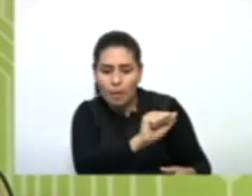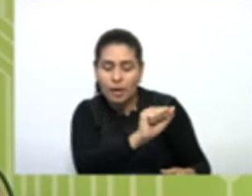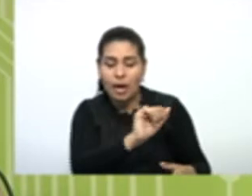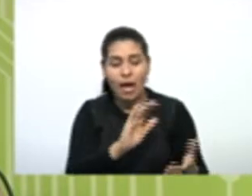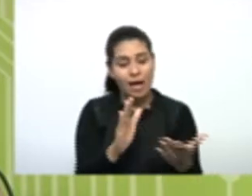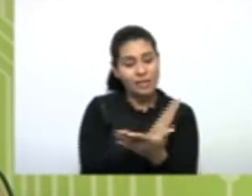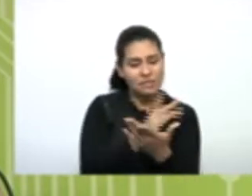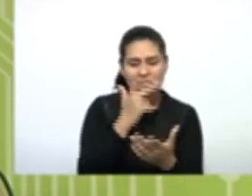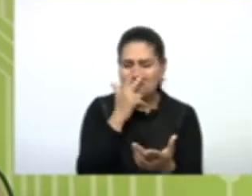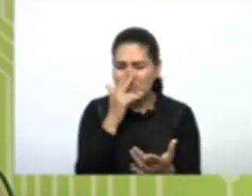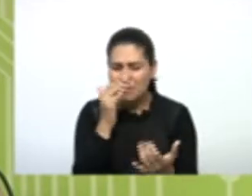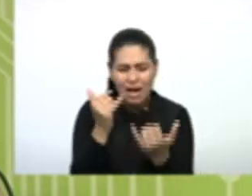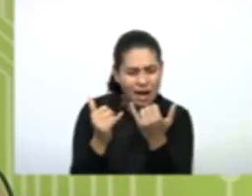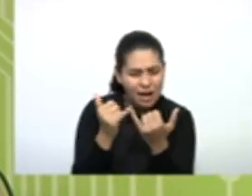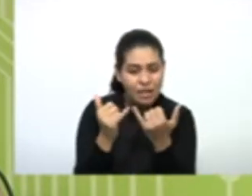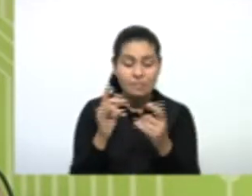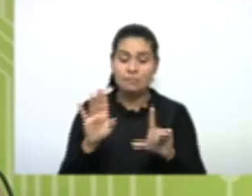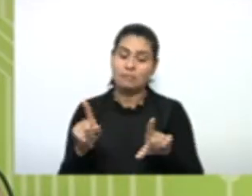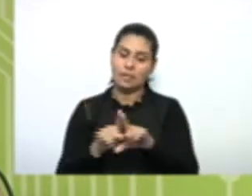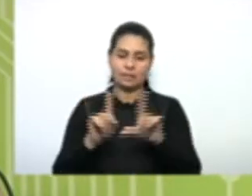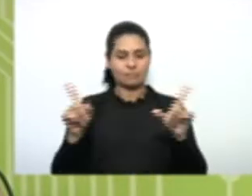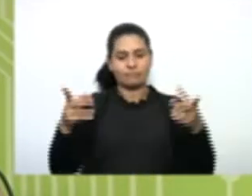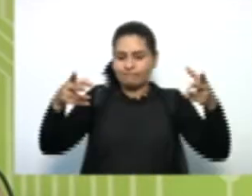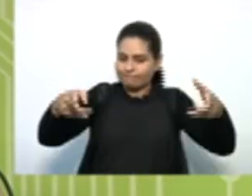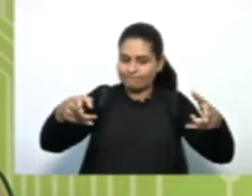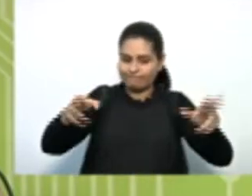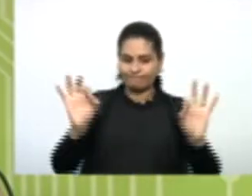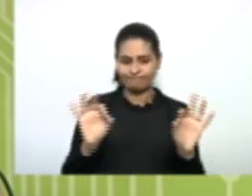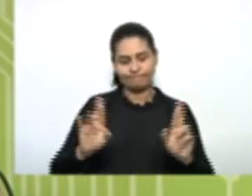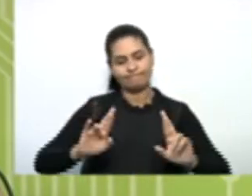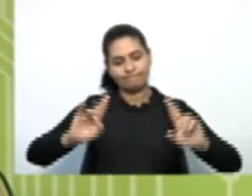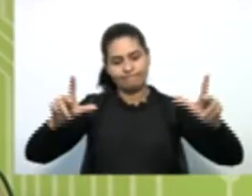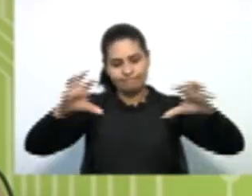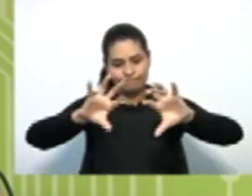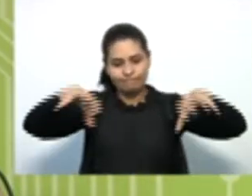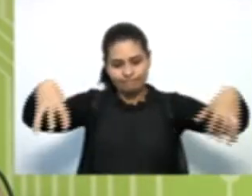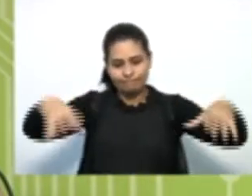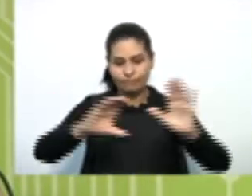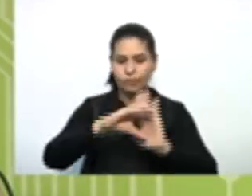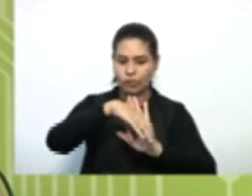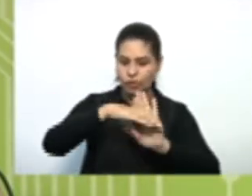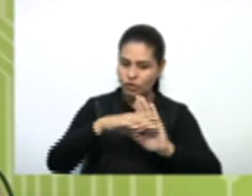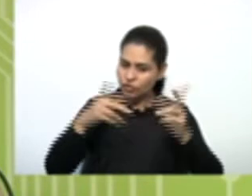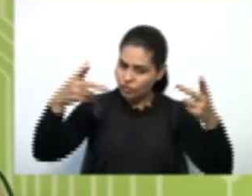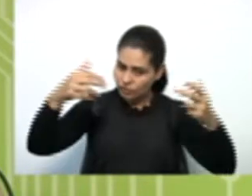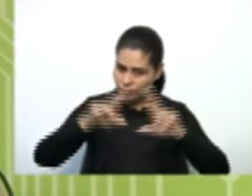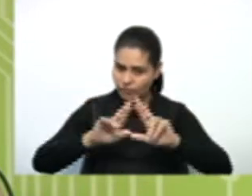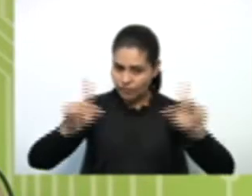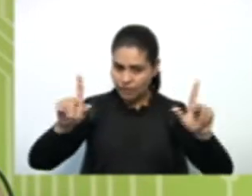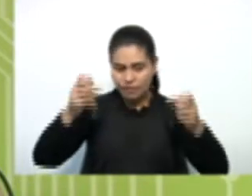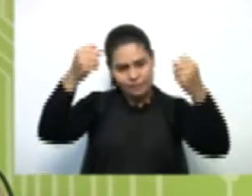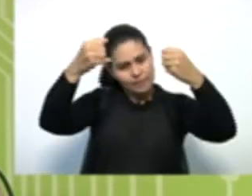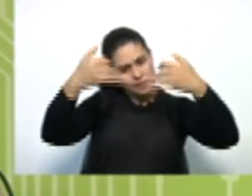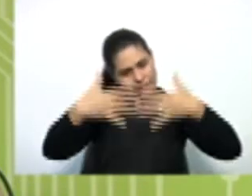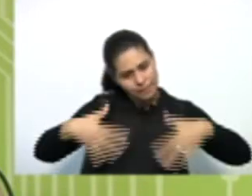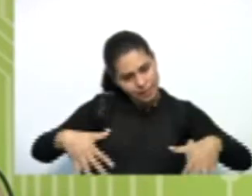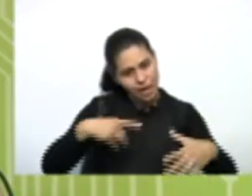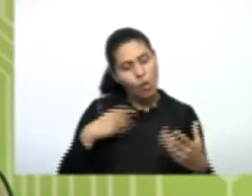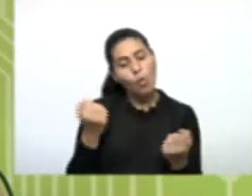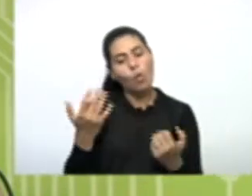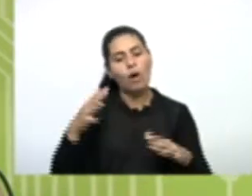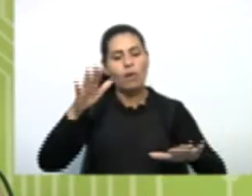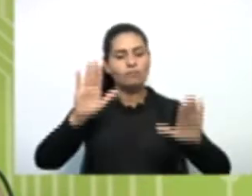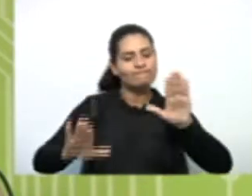vezes são muito parecidos, mas eles não são idênticos, eles são conceitos diferentes e na aula de hoje a gente vai trabalhar um pouquinho essa